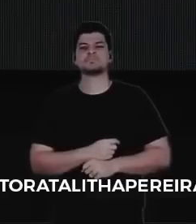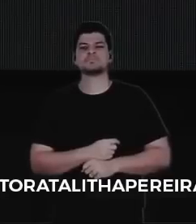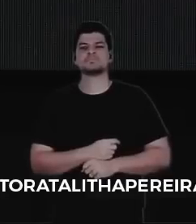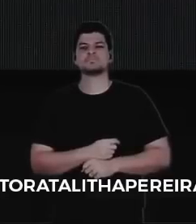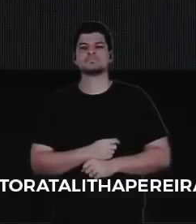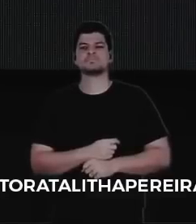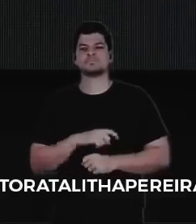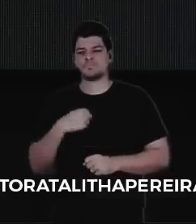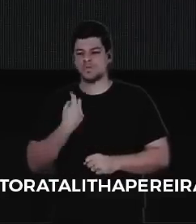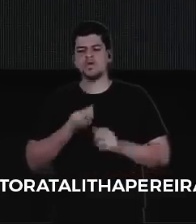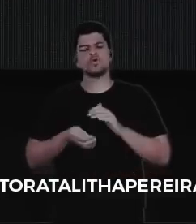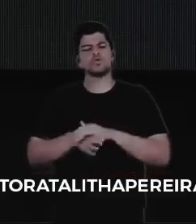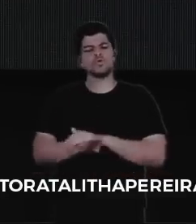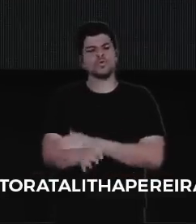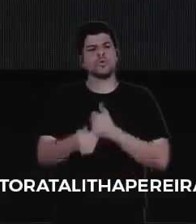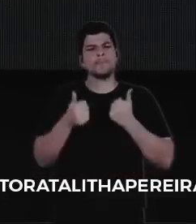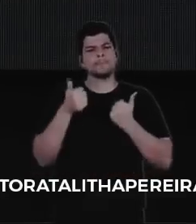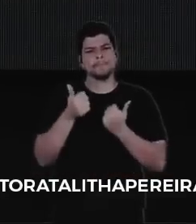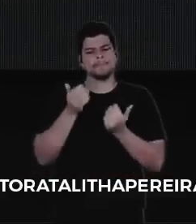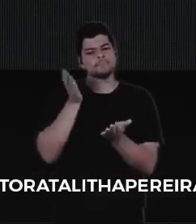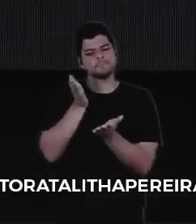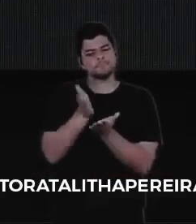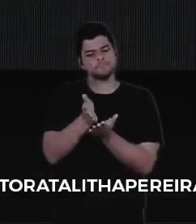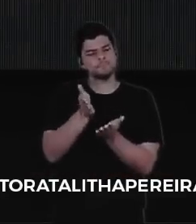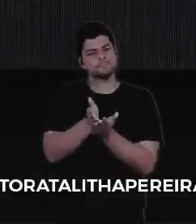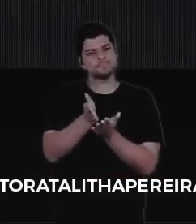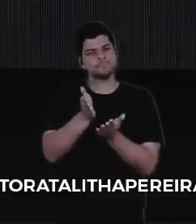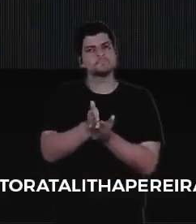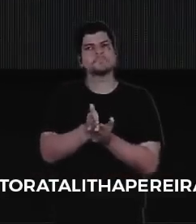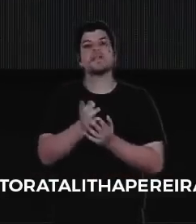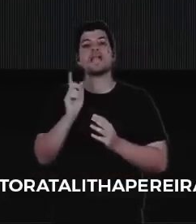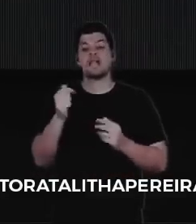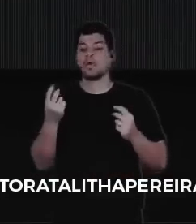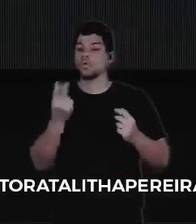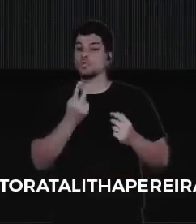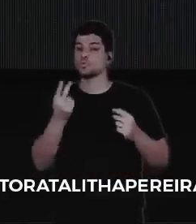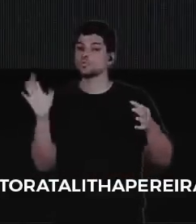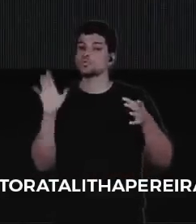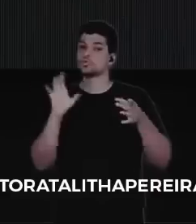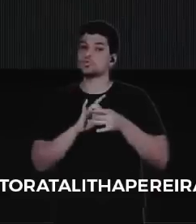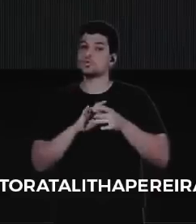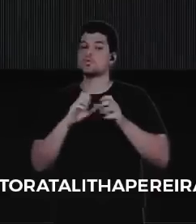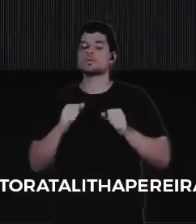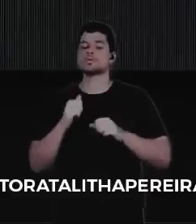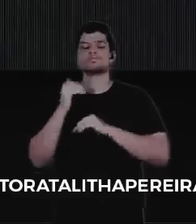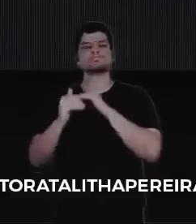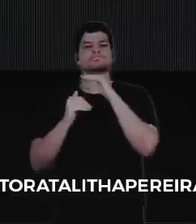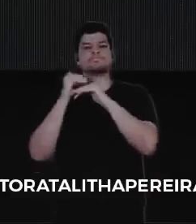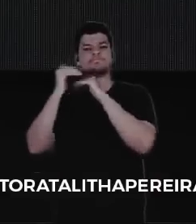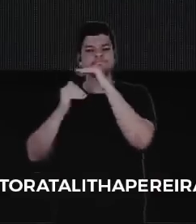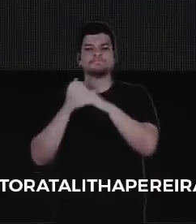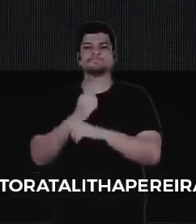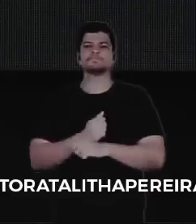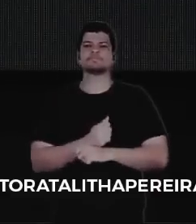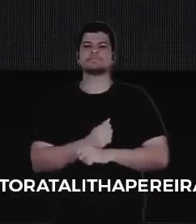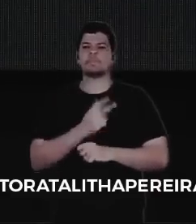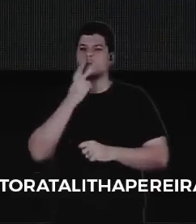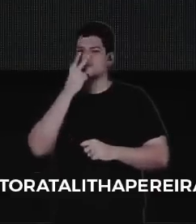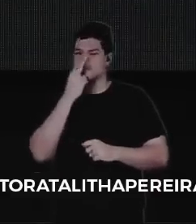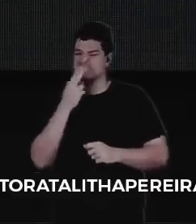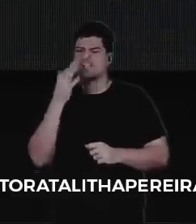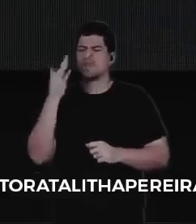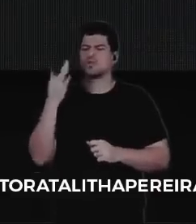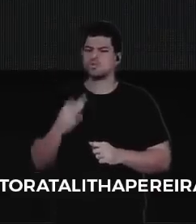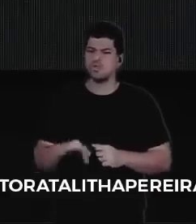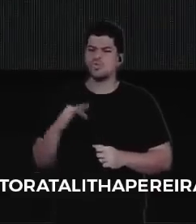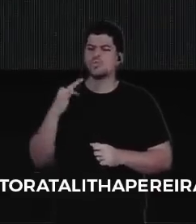Bons hábitos, disciplina, são dois aliados no processo de crescimento. Vai causar dor no início, vai,